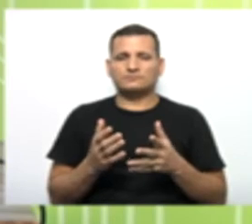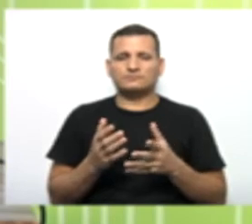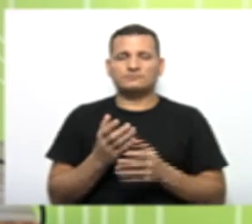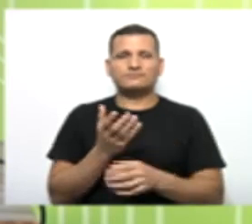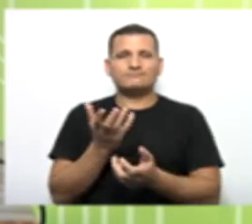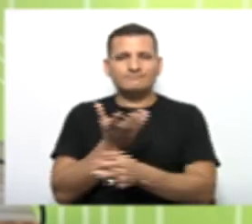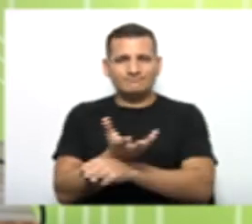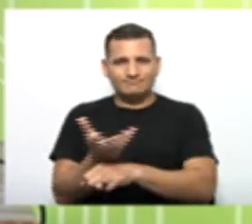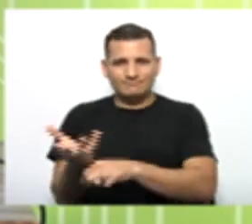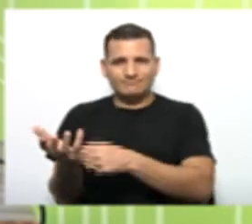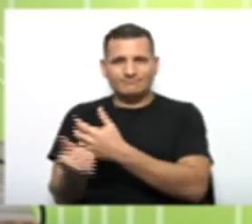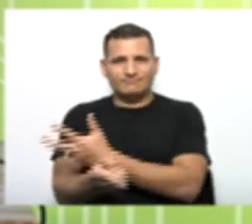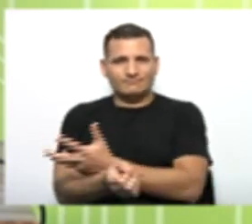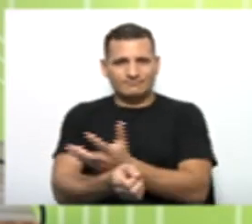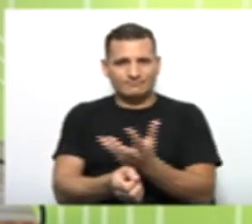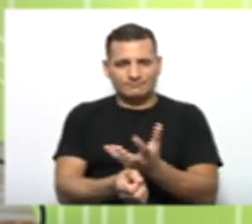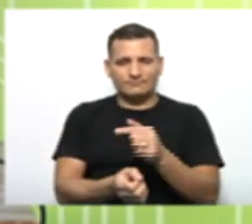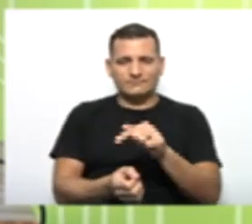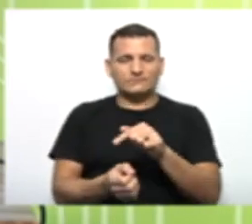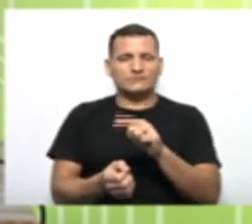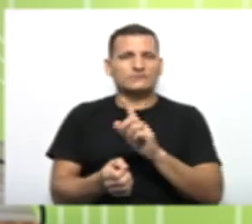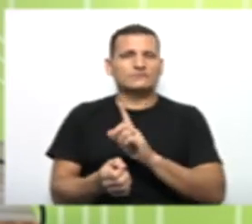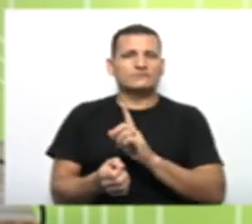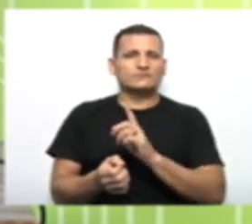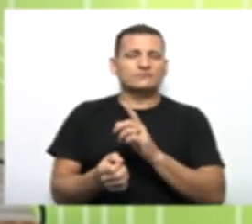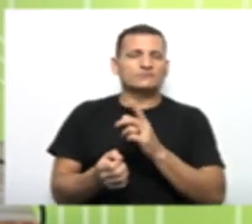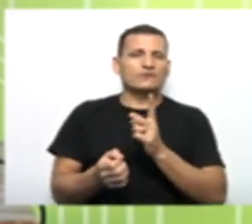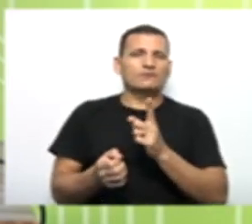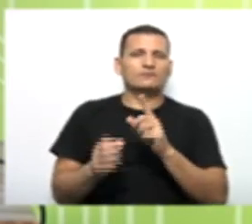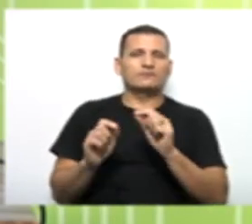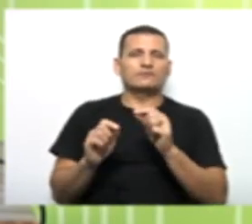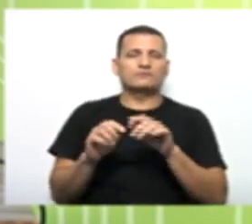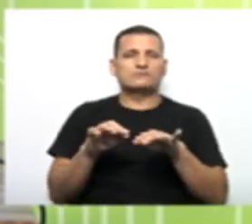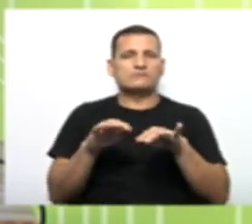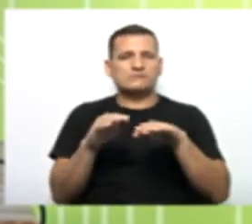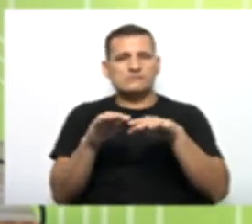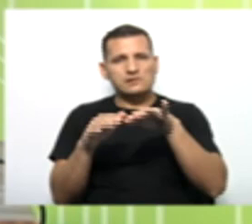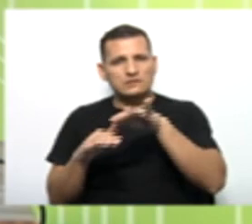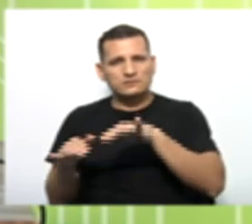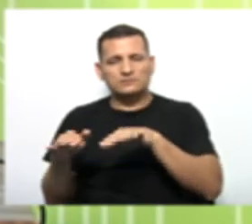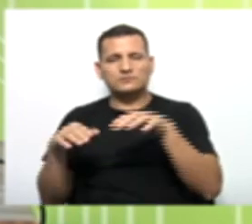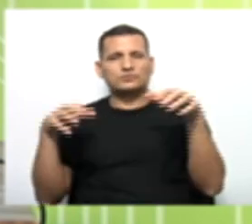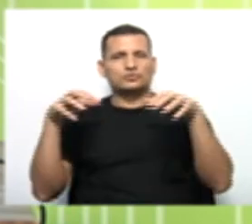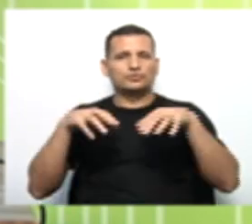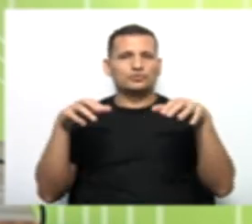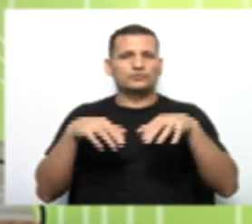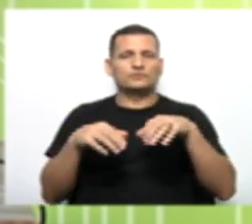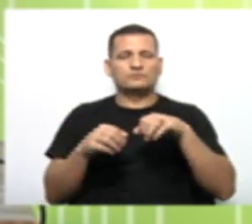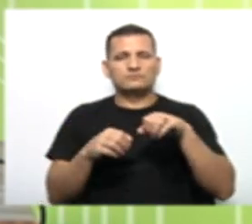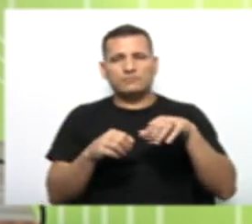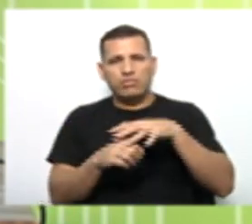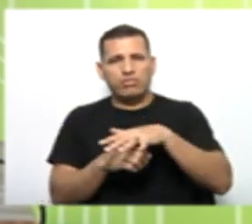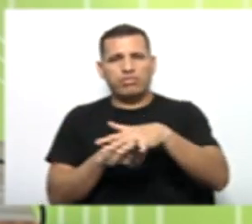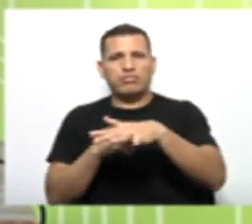esse meio ambiente não seja, aquelas pastagens não seja degradado, as chuvas não levem parte do solo,